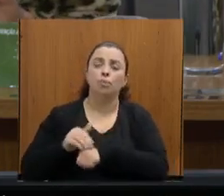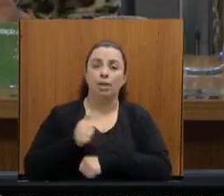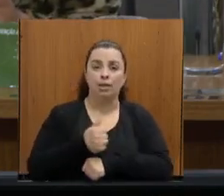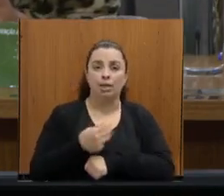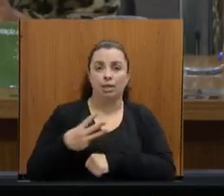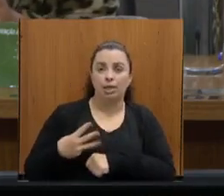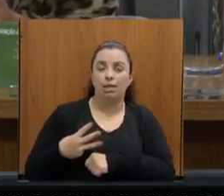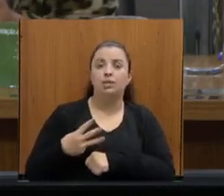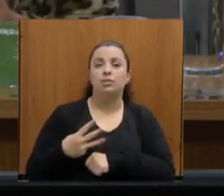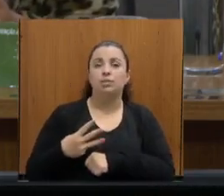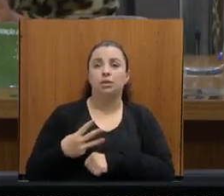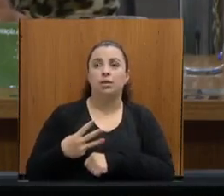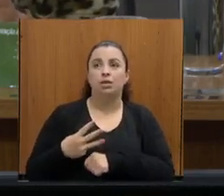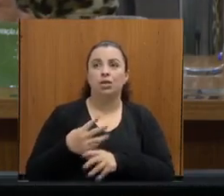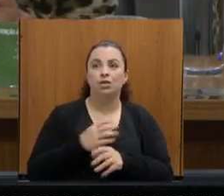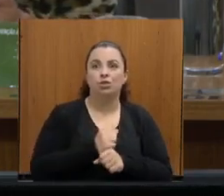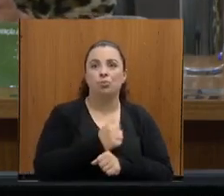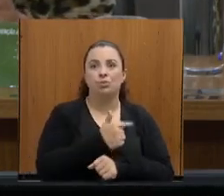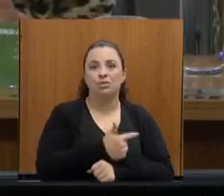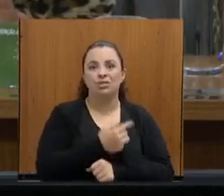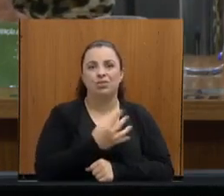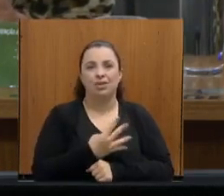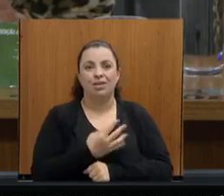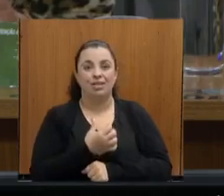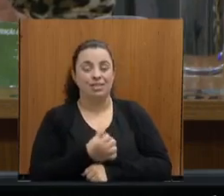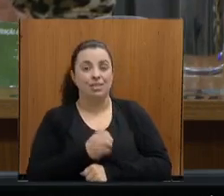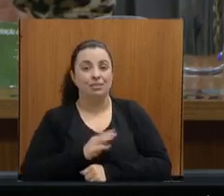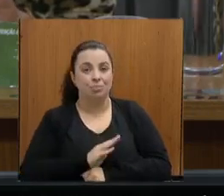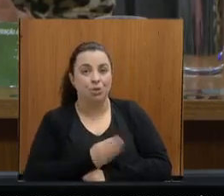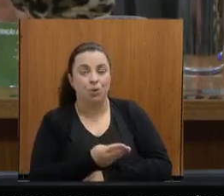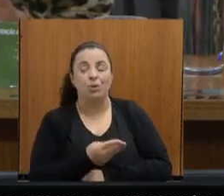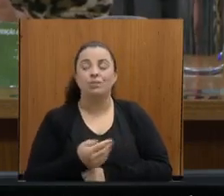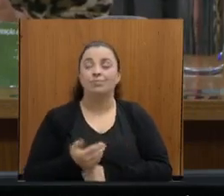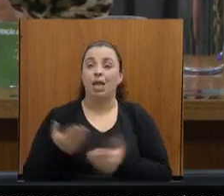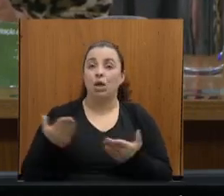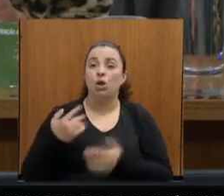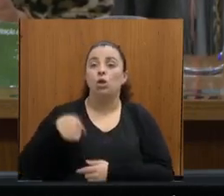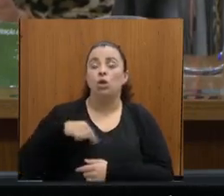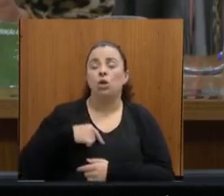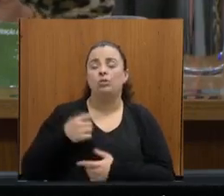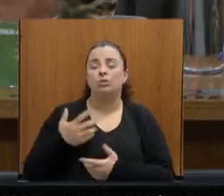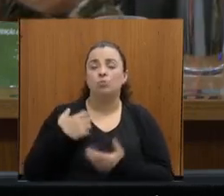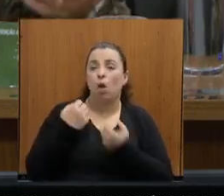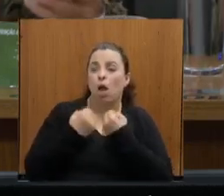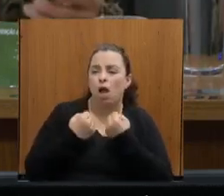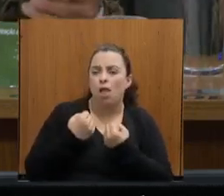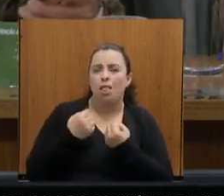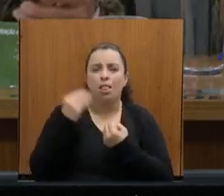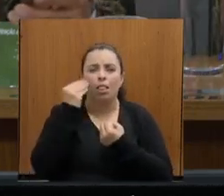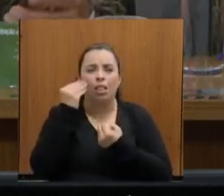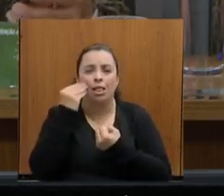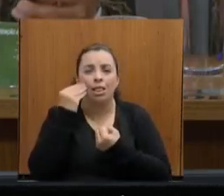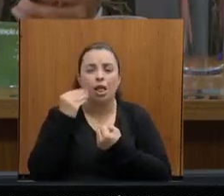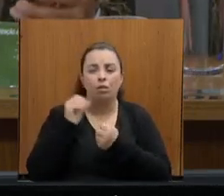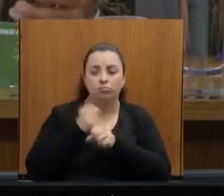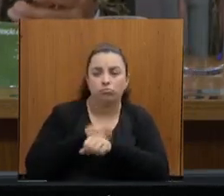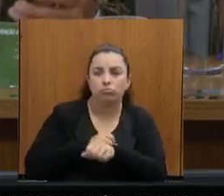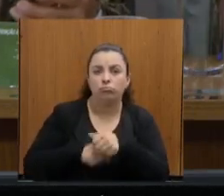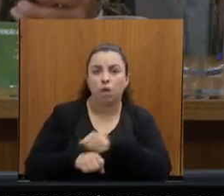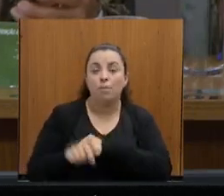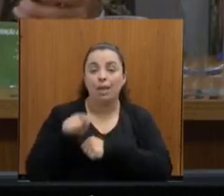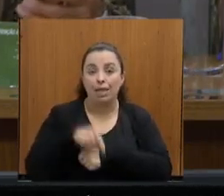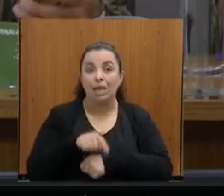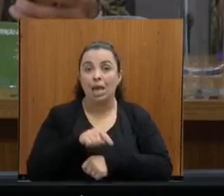246 milhões agora Estamos correndo para que essa chamadas possam ser feitas e